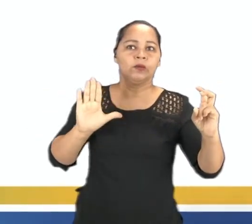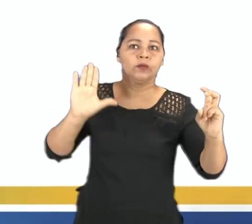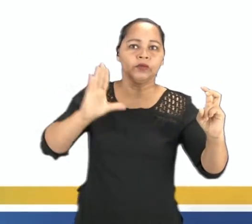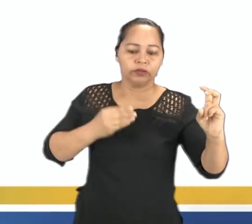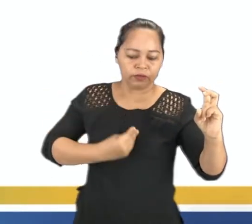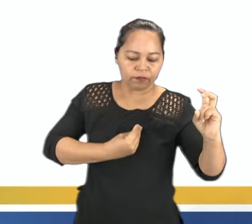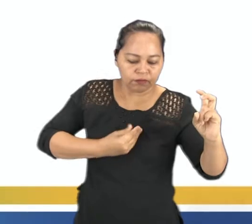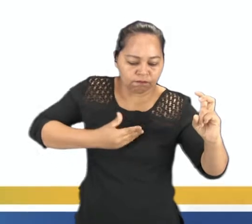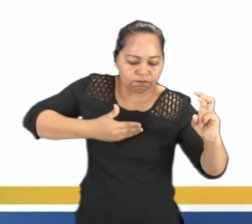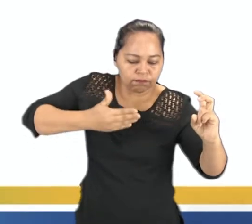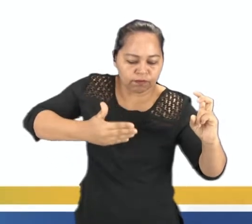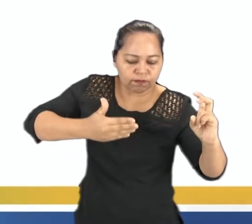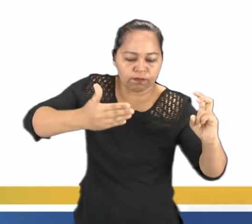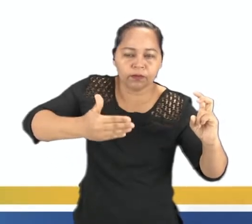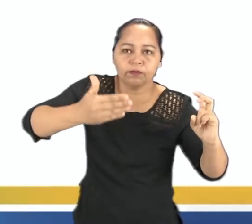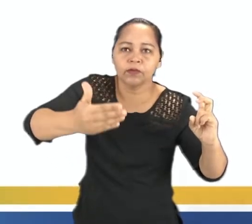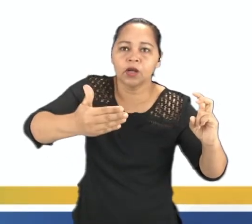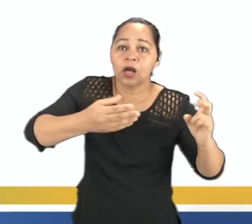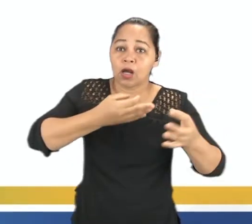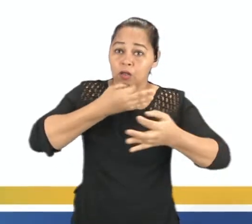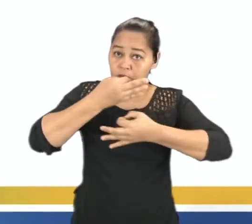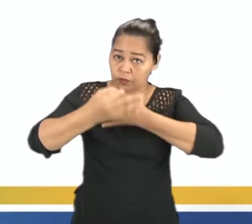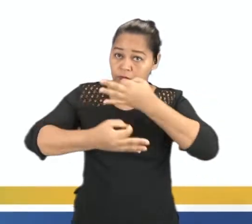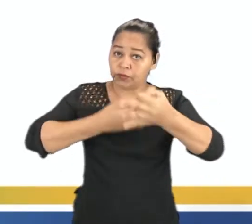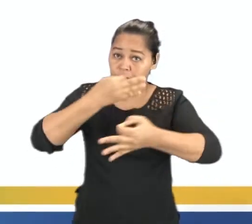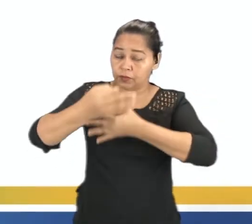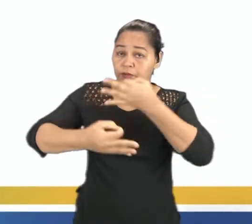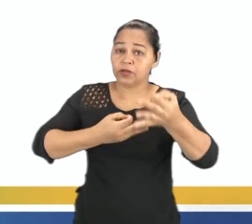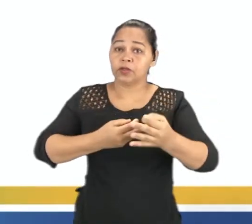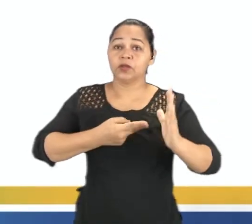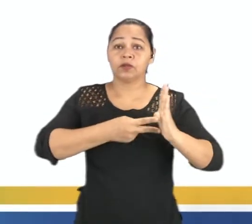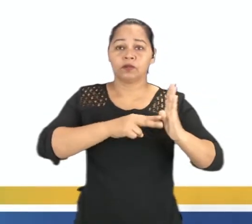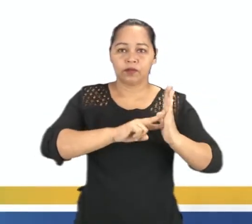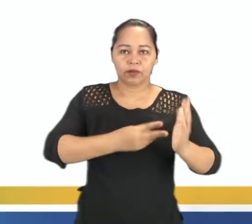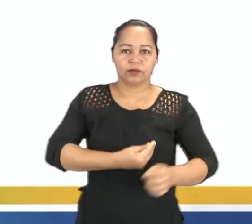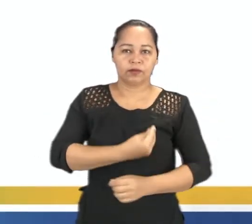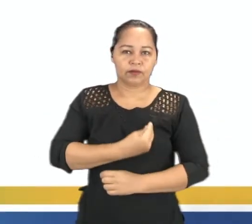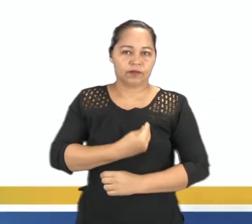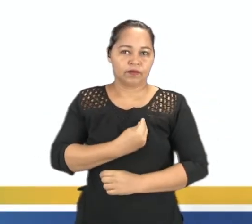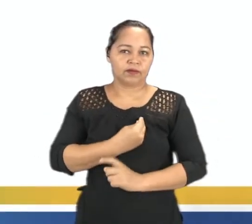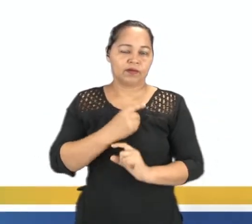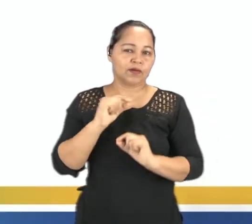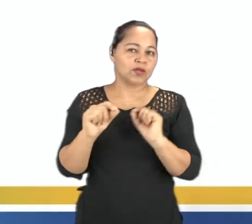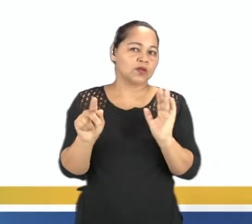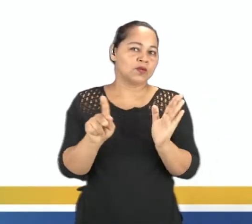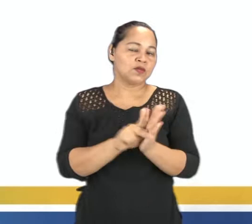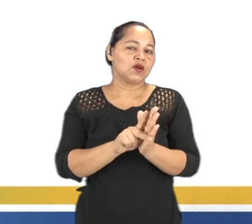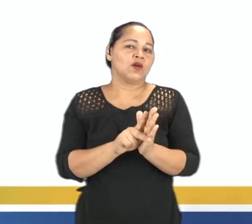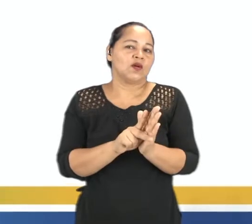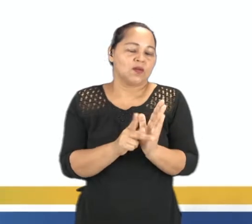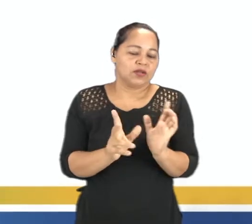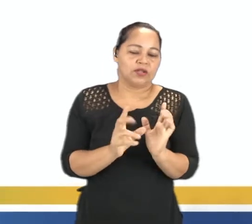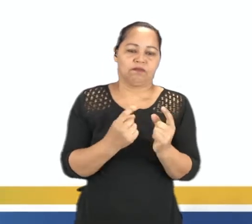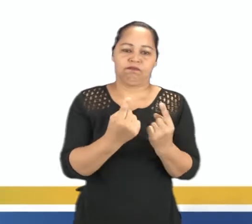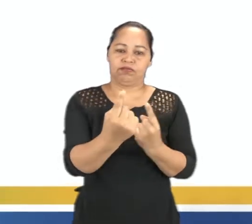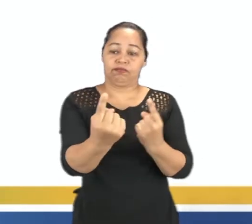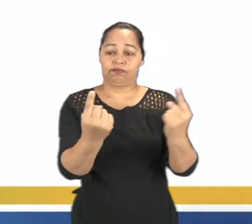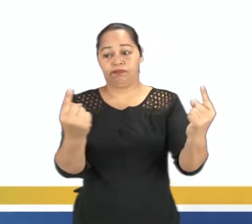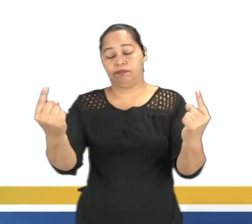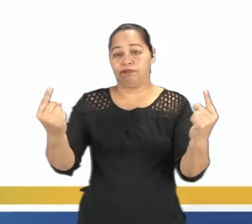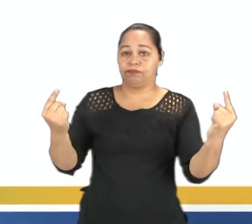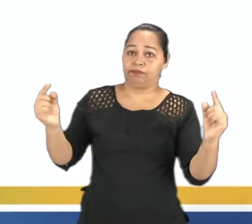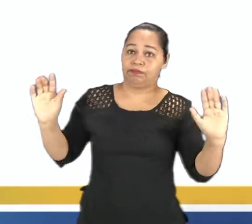existência humana. Opiniões sobre o sentido da vida podem, por si próprias, se distinguir de pessoa por